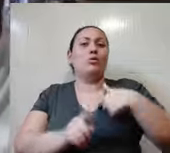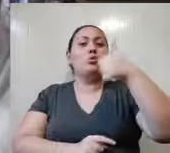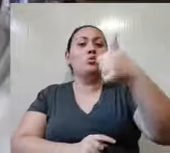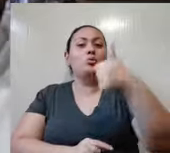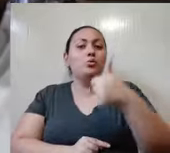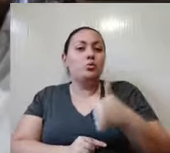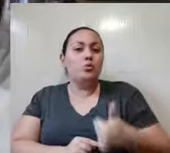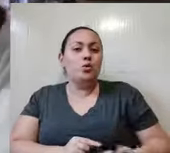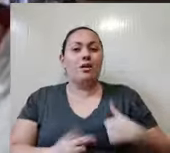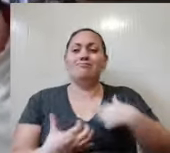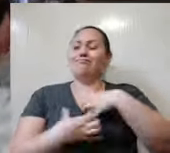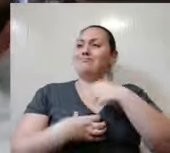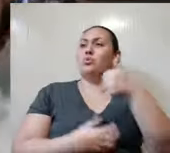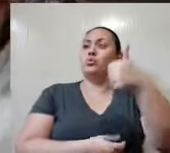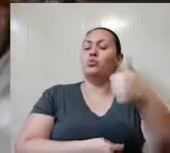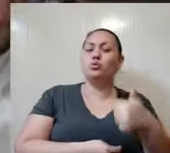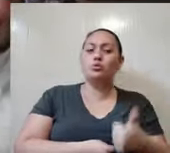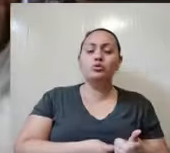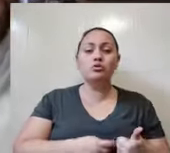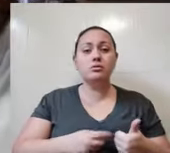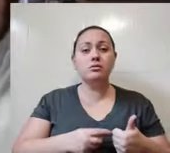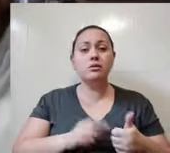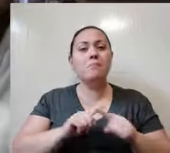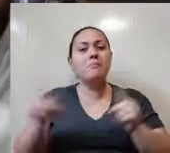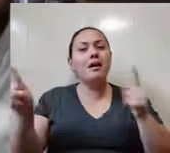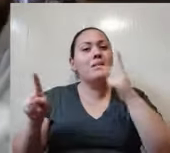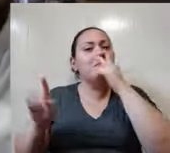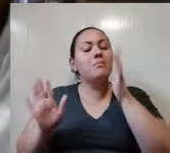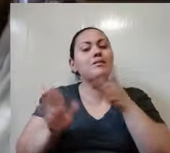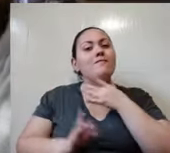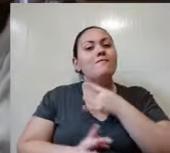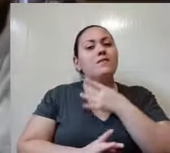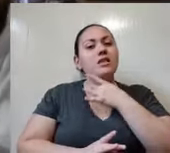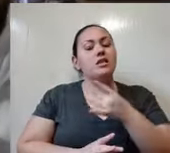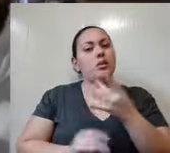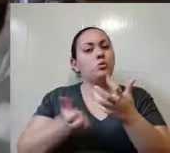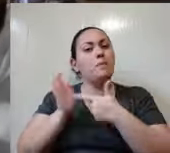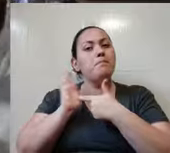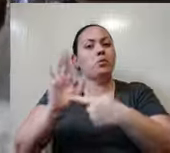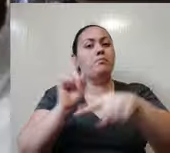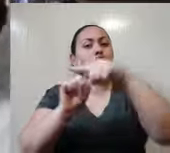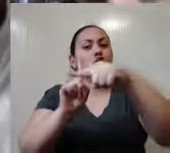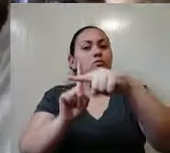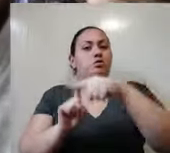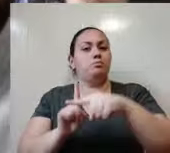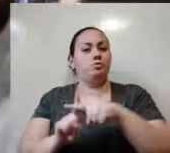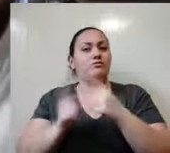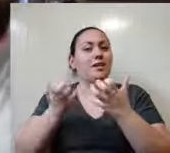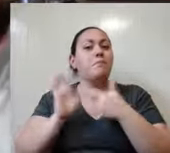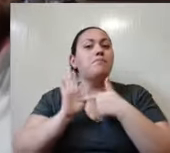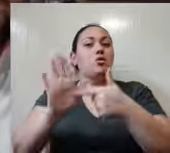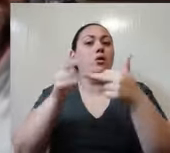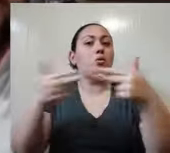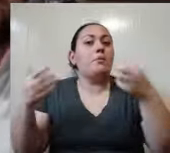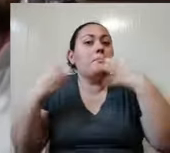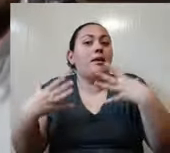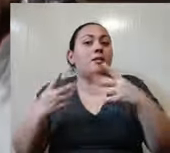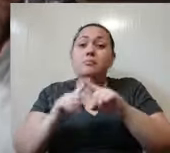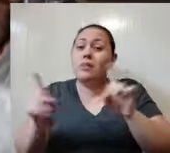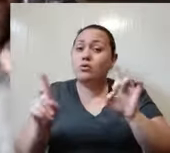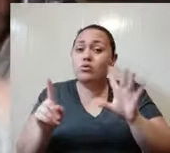né? Porque eu ganhei um like. E também a gente acaba se tornando meio que viciado nesse tipo de coisa, né? De mostrar o recorte da